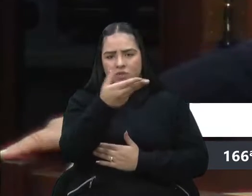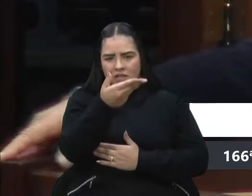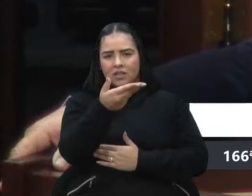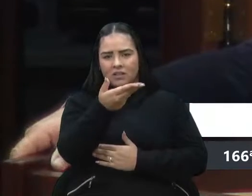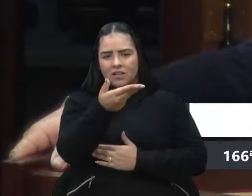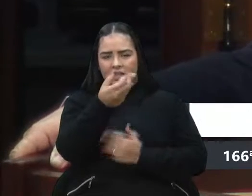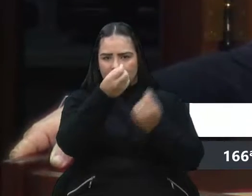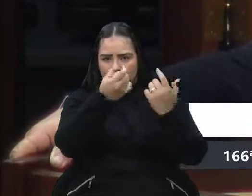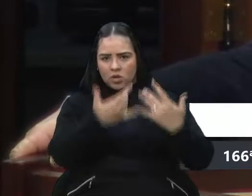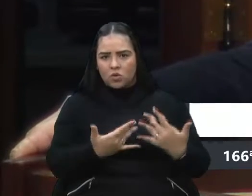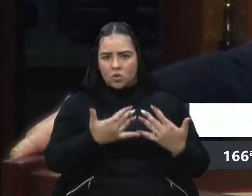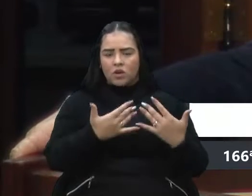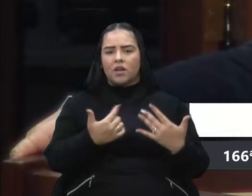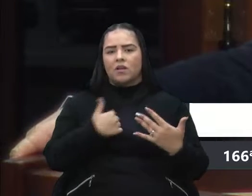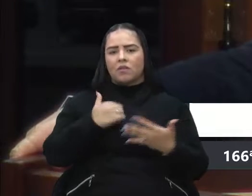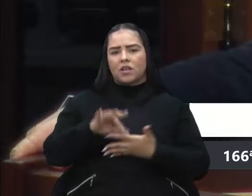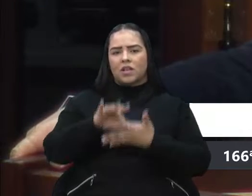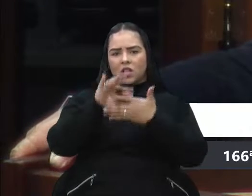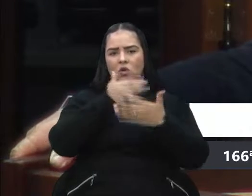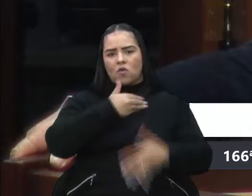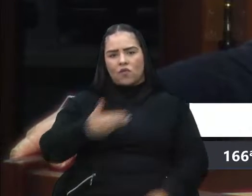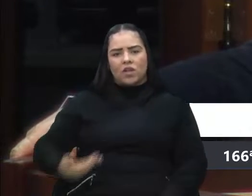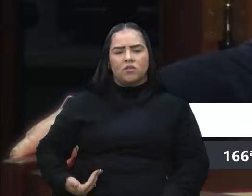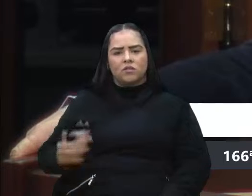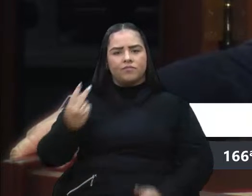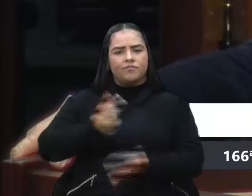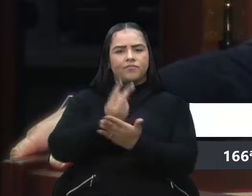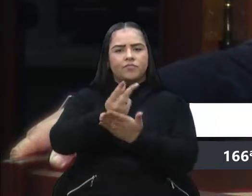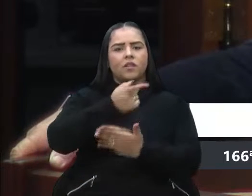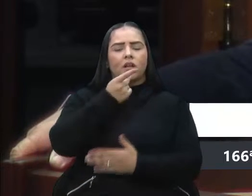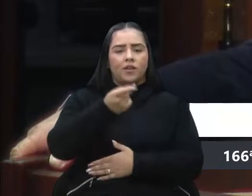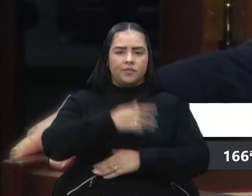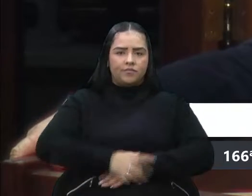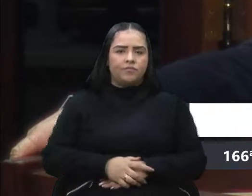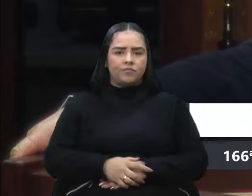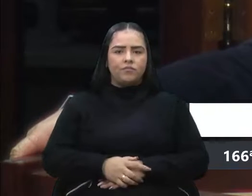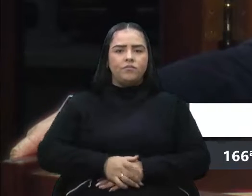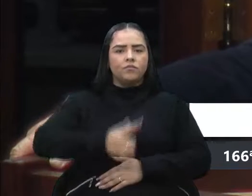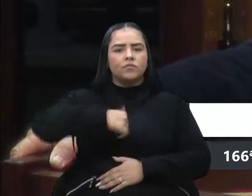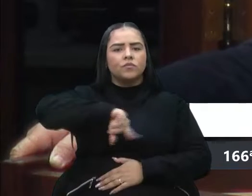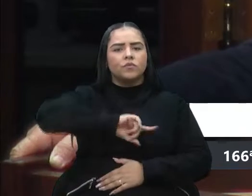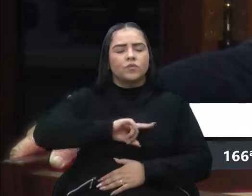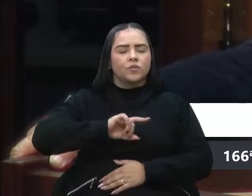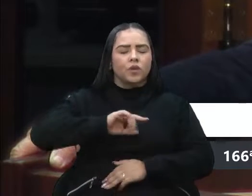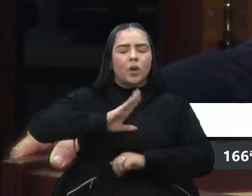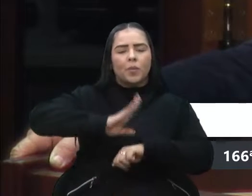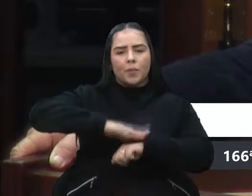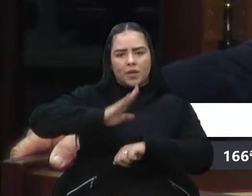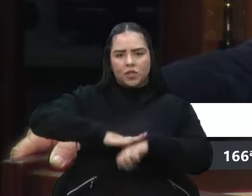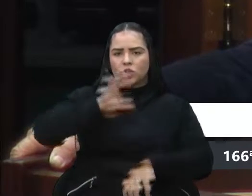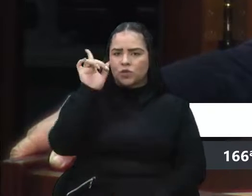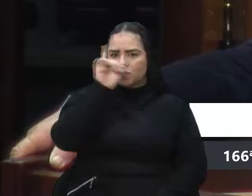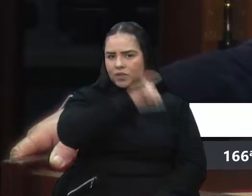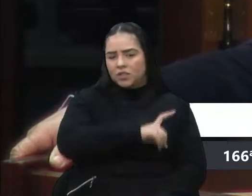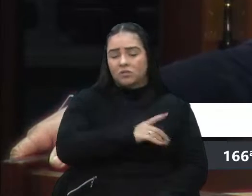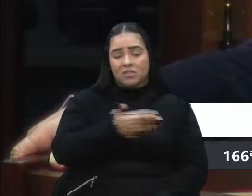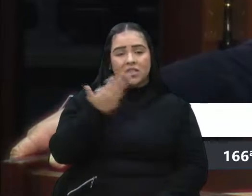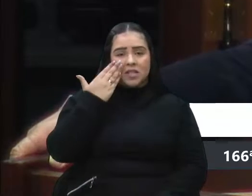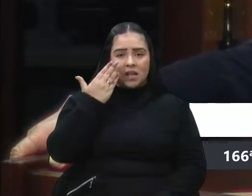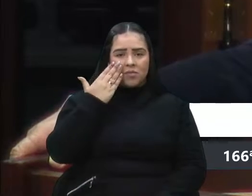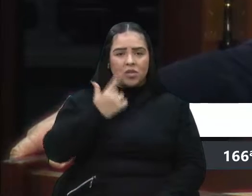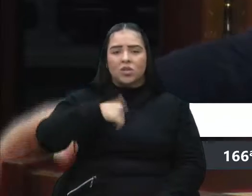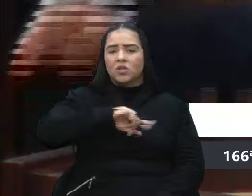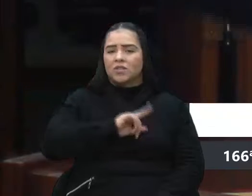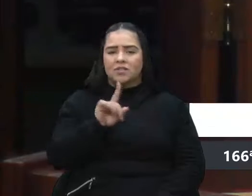explanação. Como líder de governo, sempre falei, vivemos em momentos difíceis, nunca escondemos, não estamos